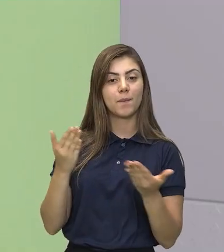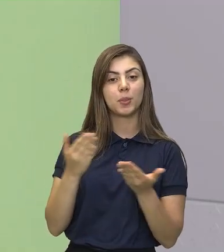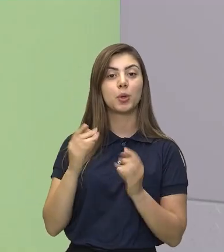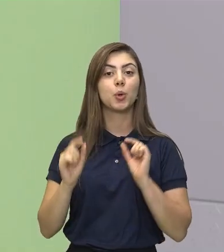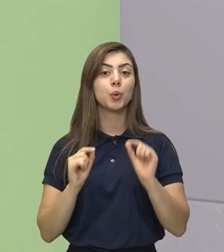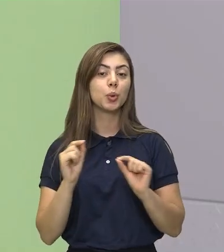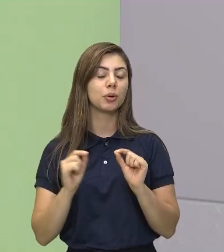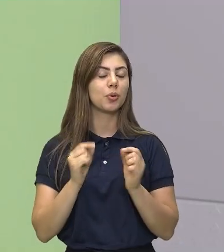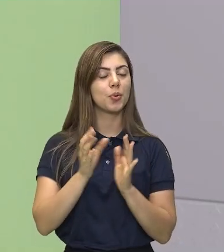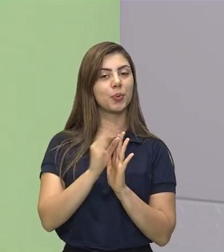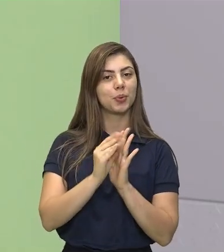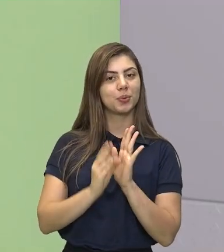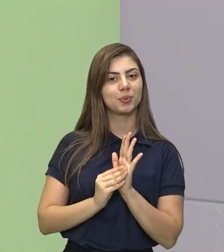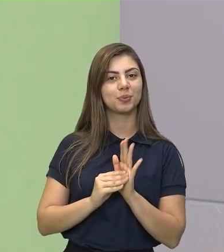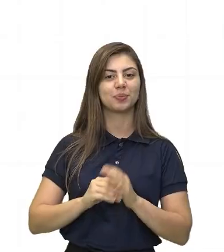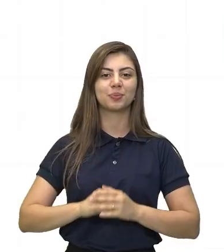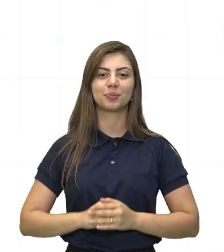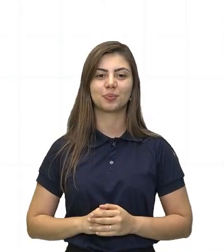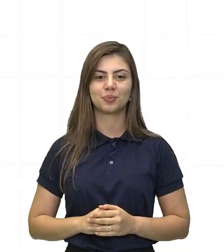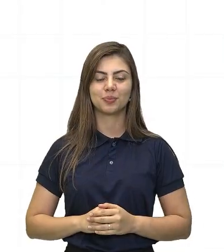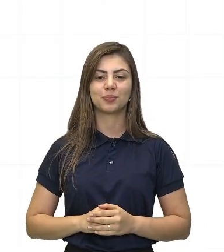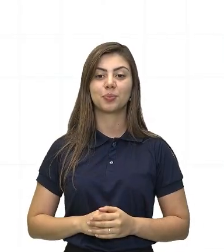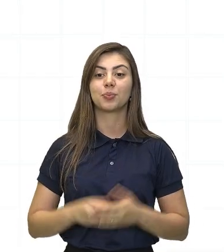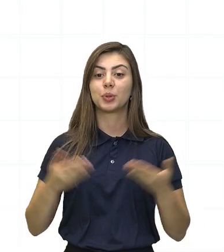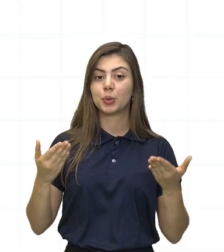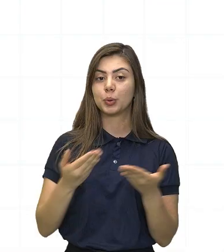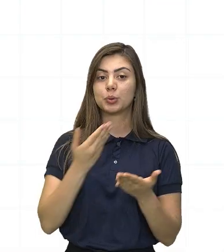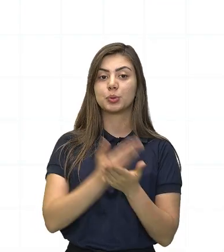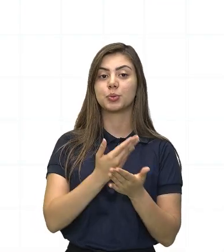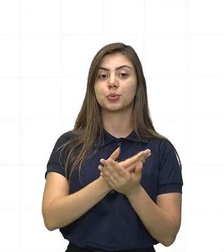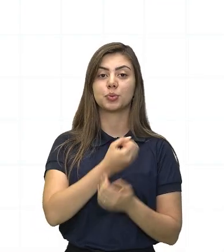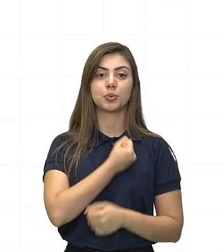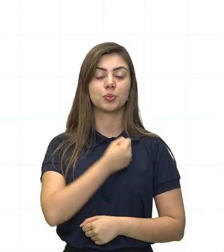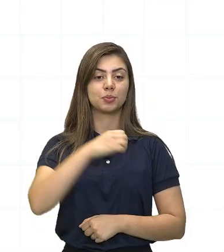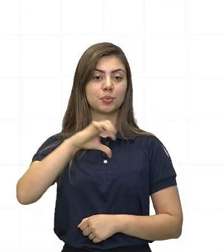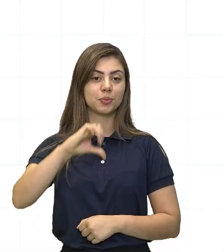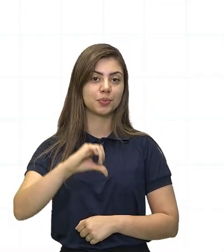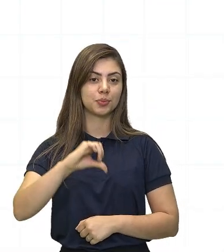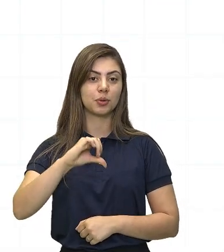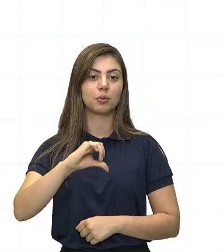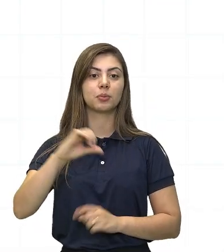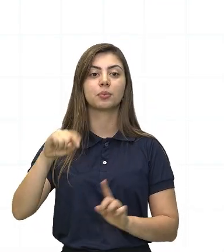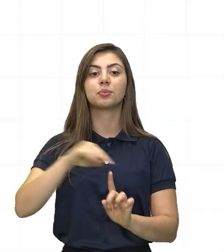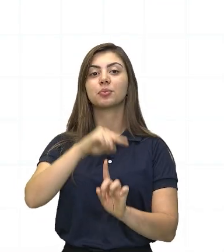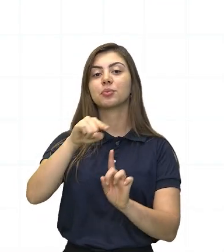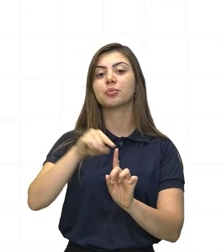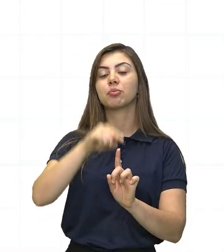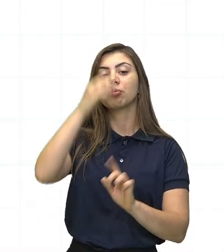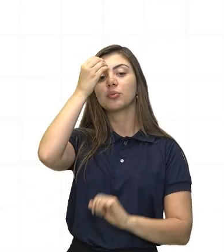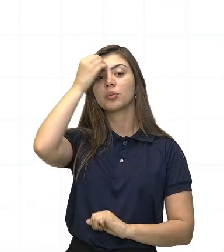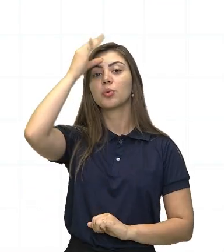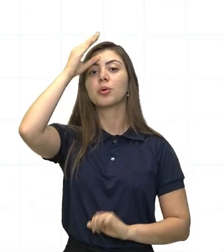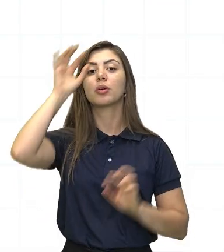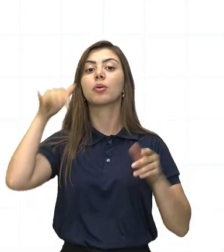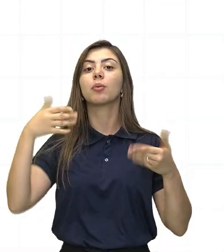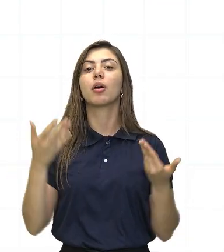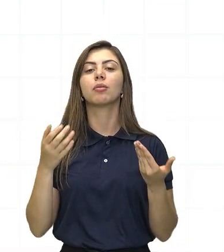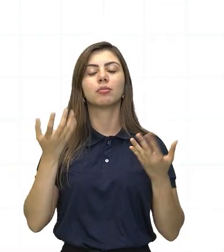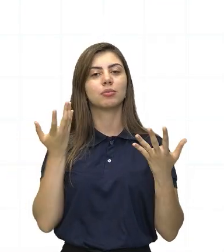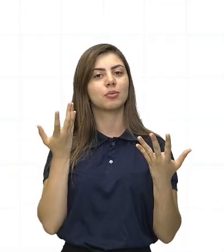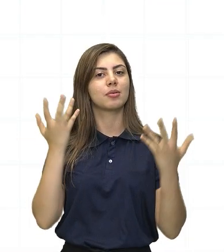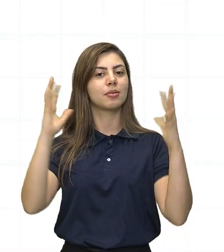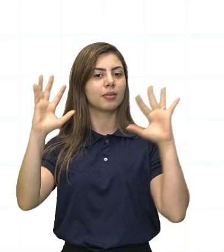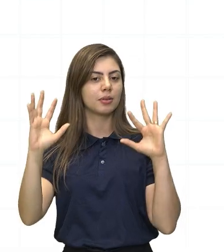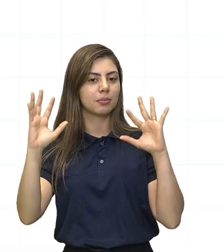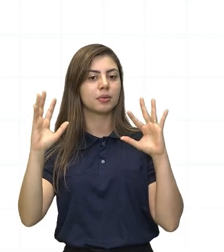aí o conteúdo dessa aula. Então a nossa aula número 9 traz aí como objeto de conhecimento clima e